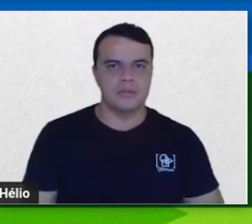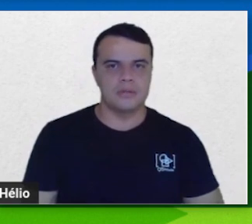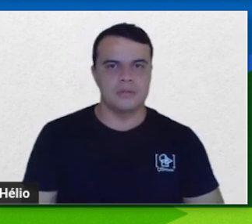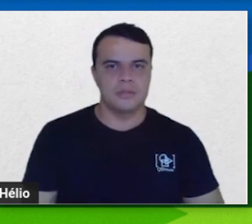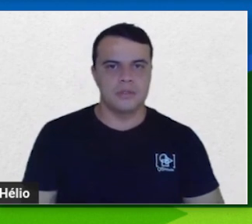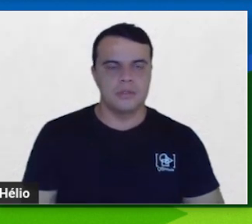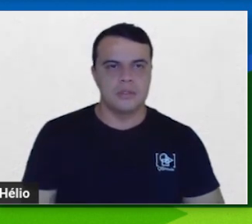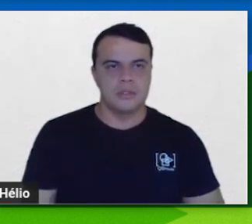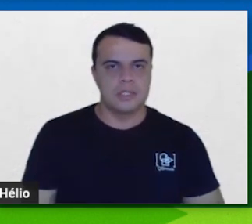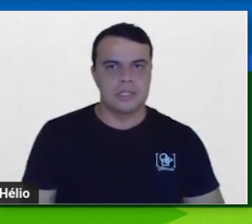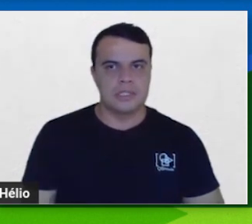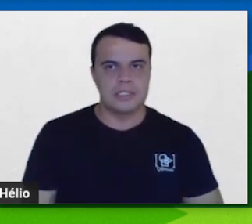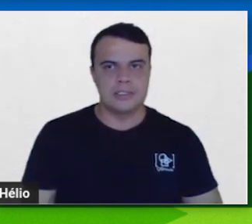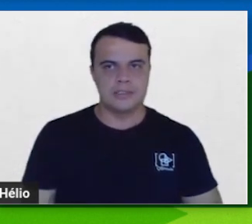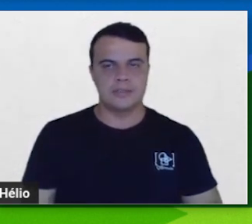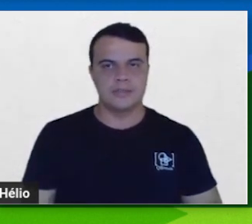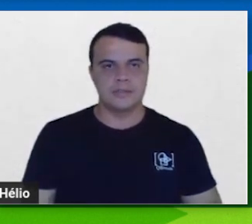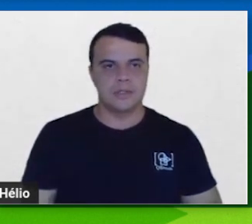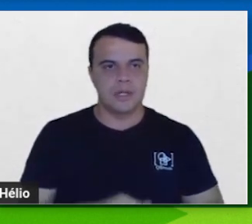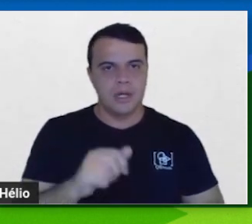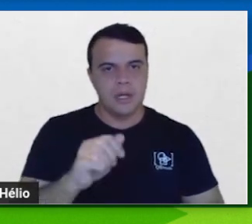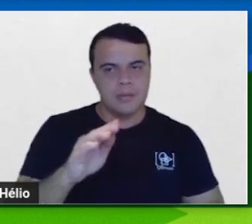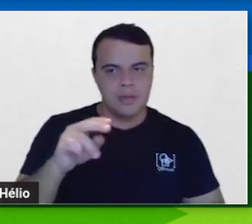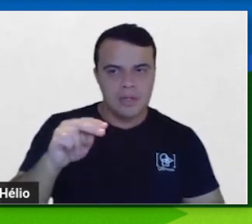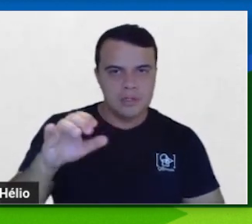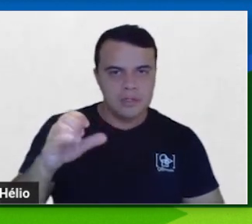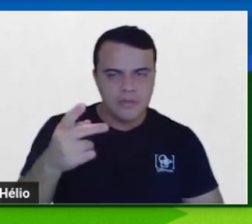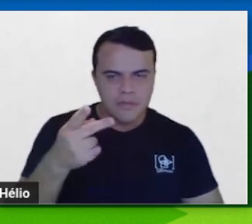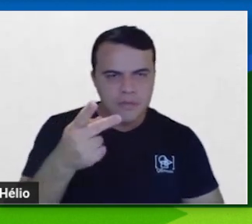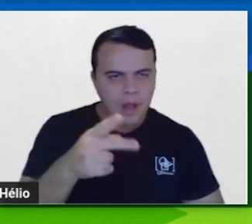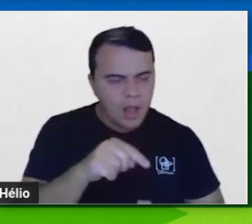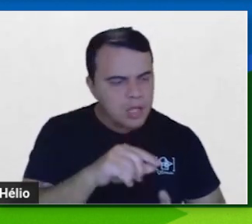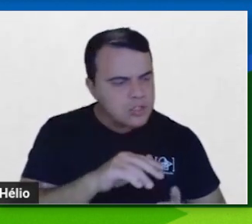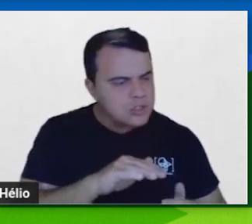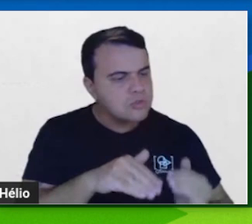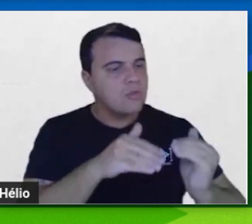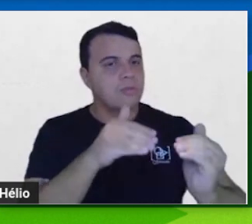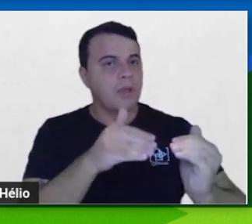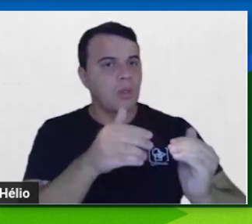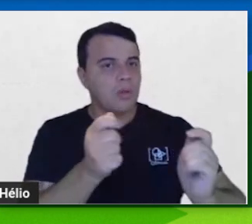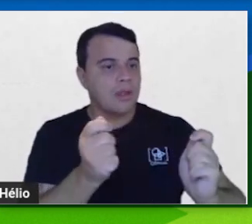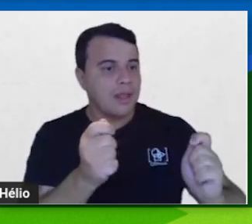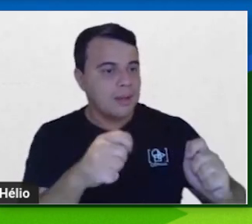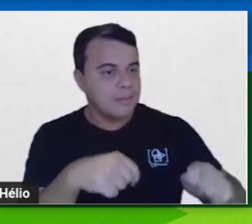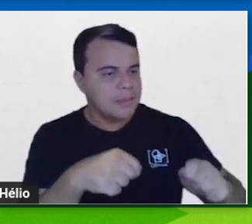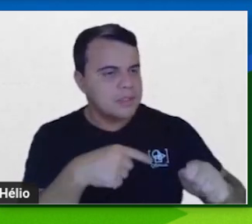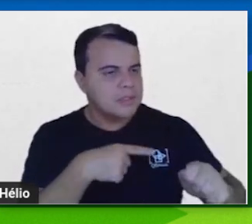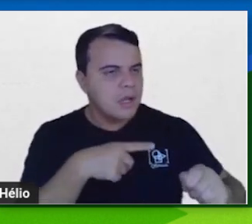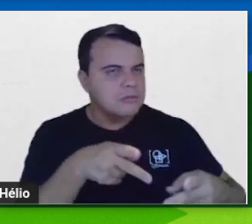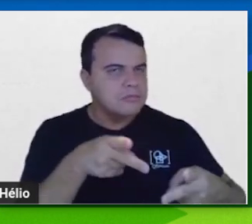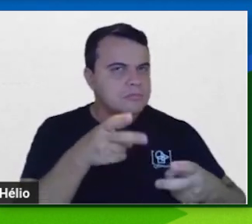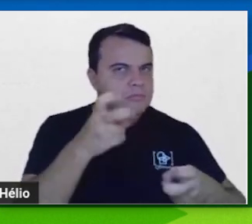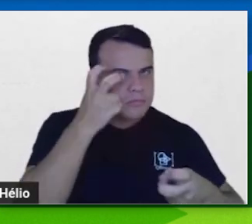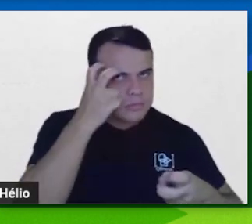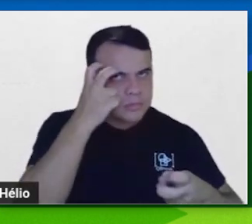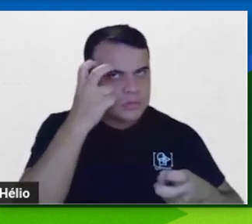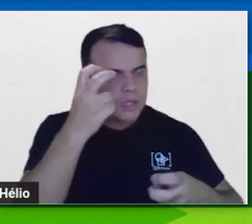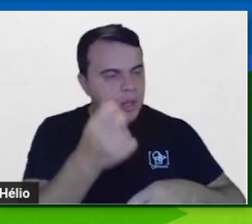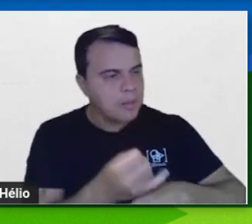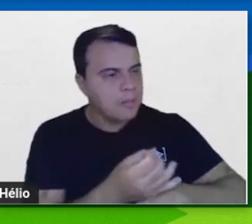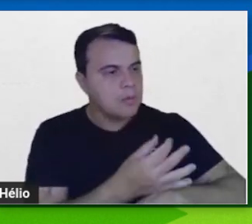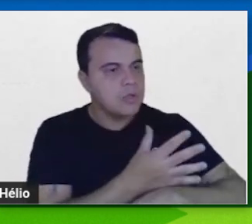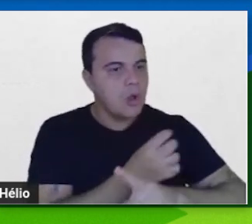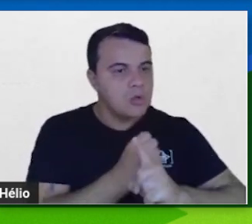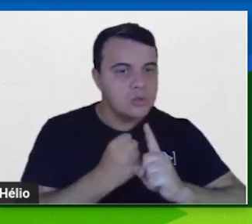Então, a BNCC aborda o desenvolvimento das habilidades cognitivas, emocionais e sociais dos